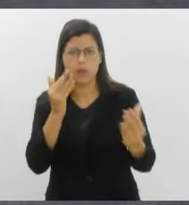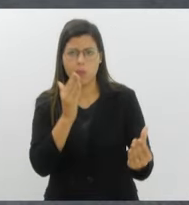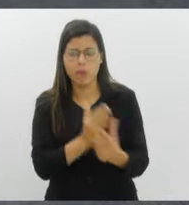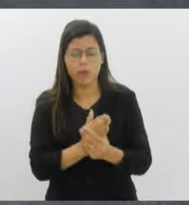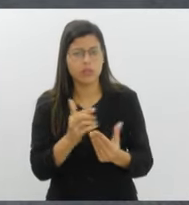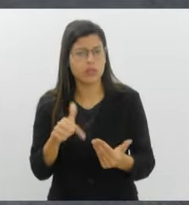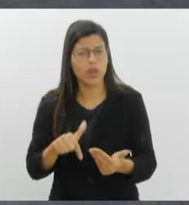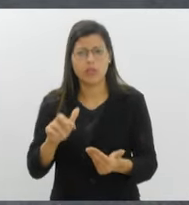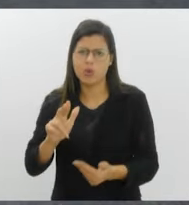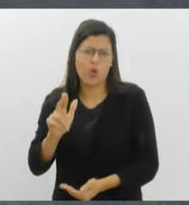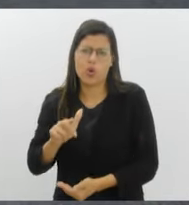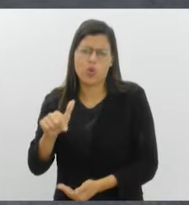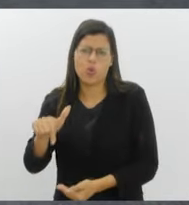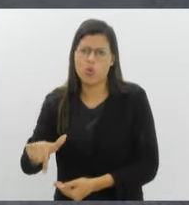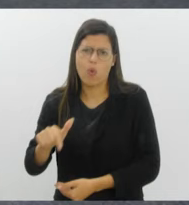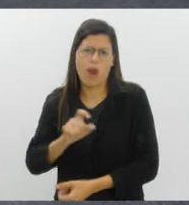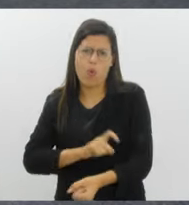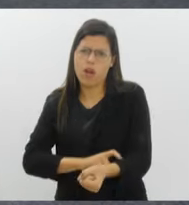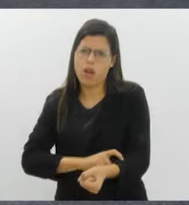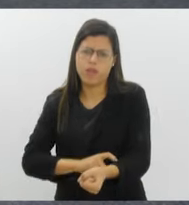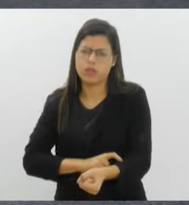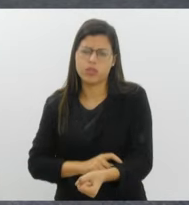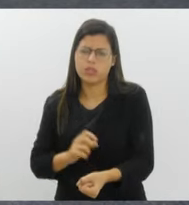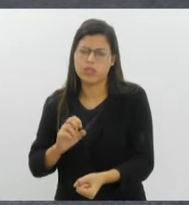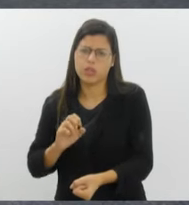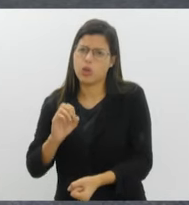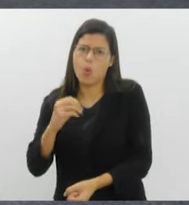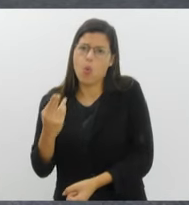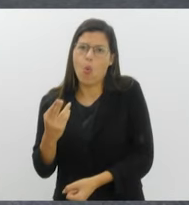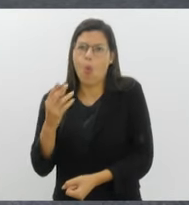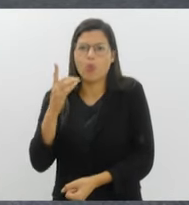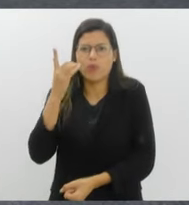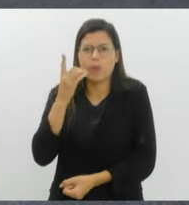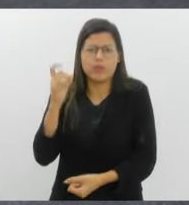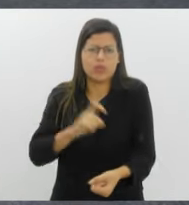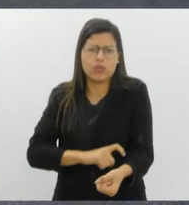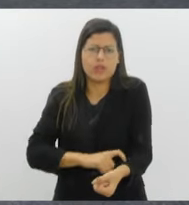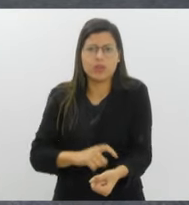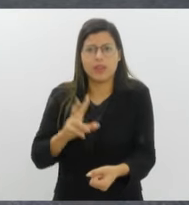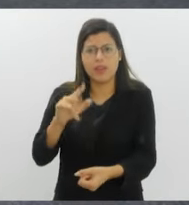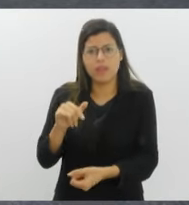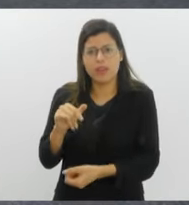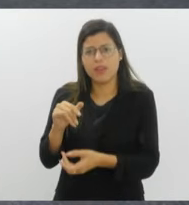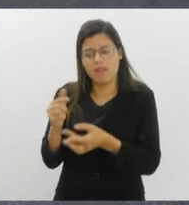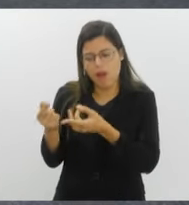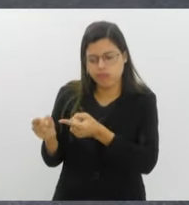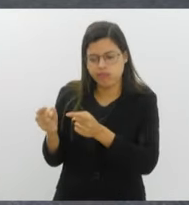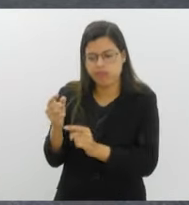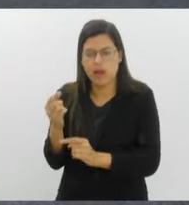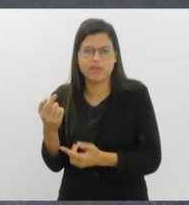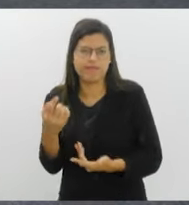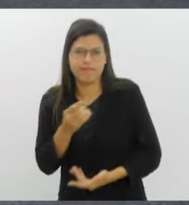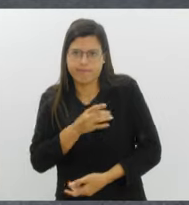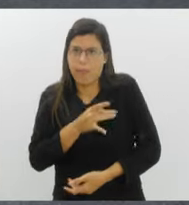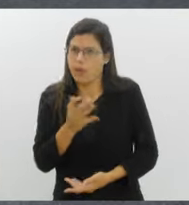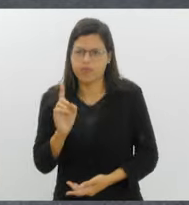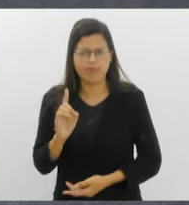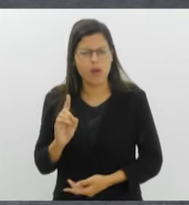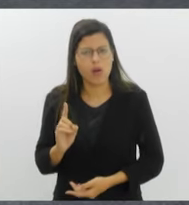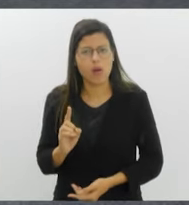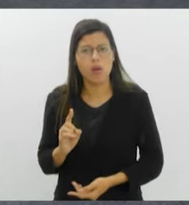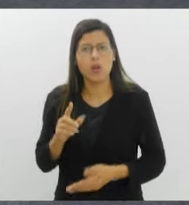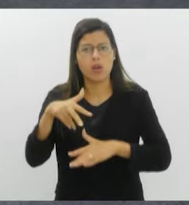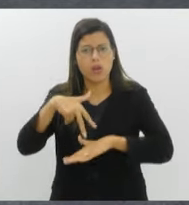nervosinho nem o vassalo do nervosinho que vão me intimidar, deputado Jordi. E aí, mais uma vez, subi essa tribuna e larguei o